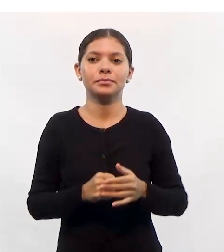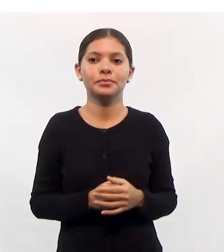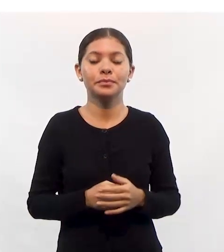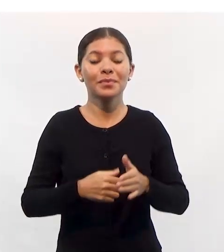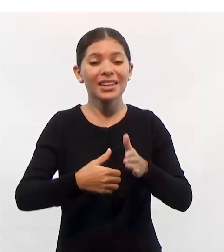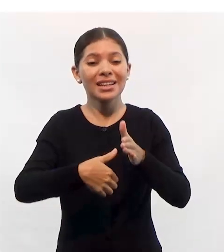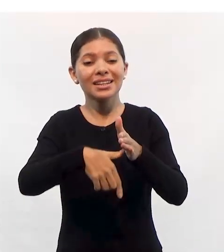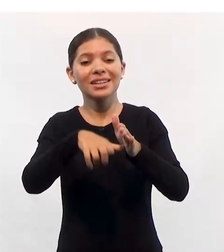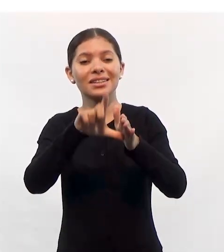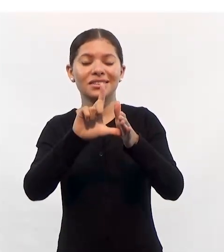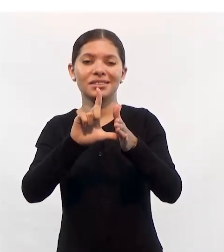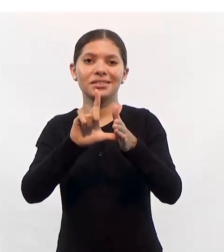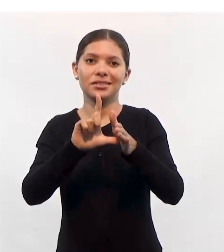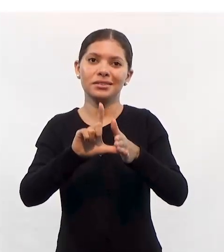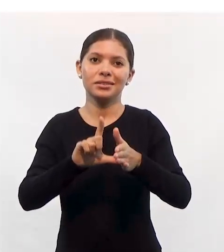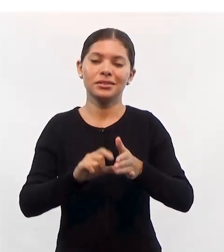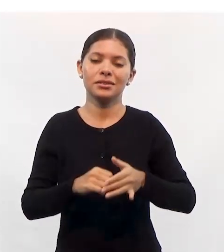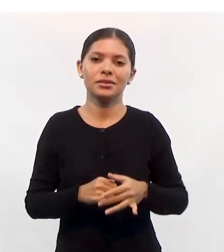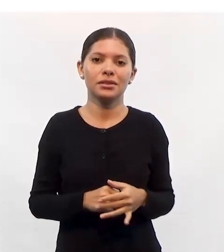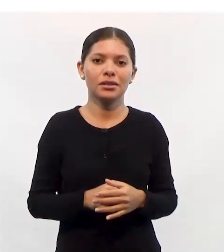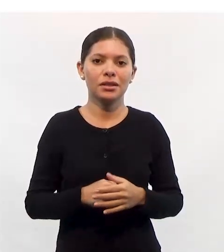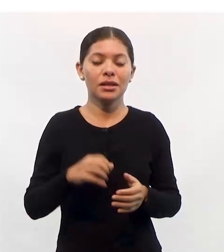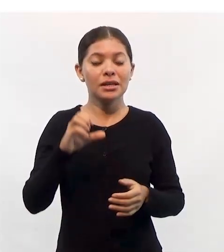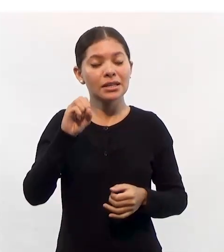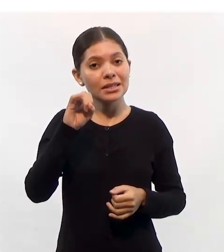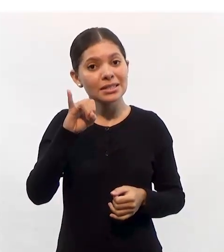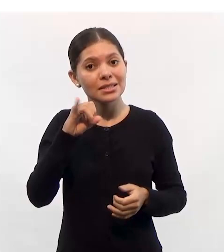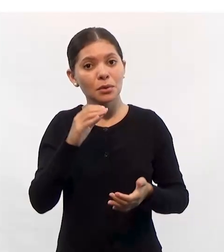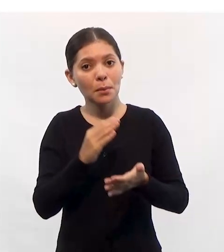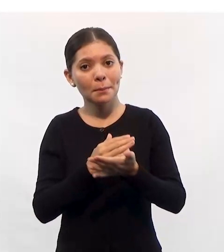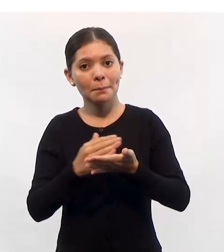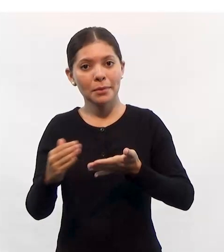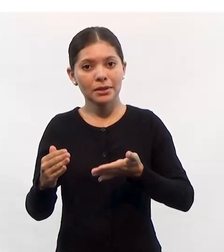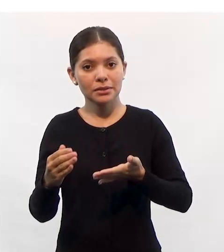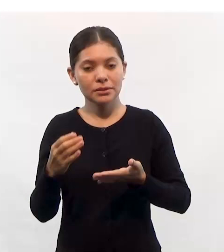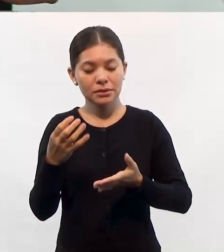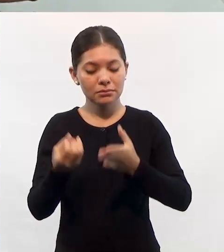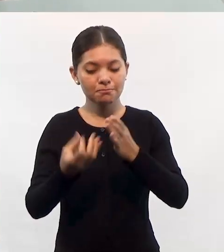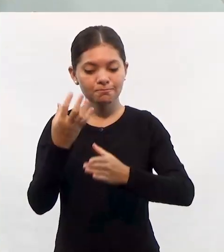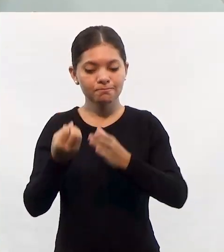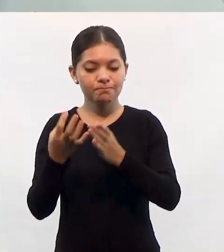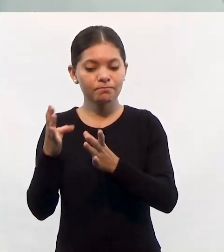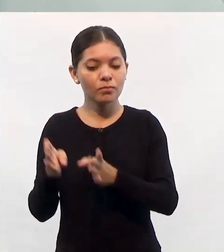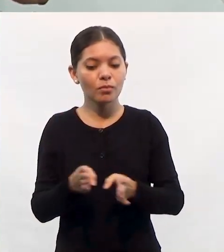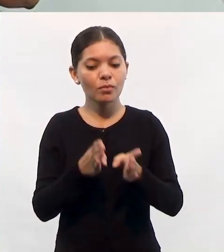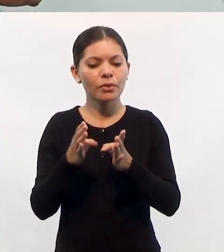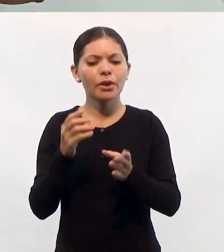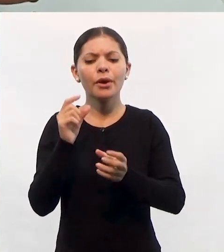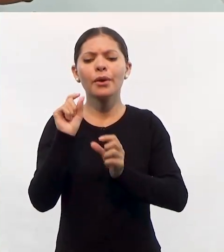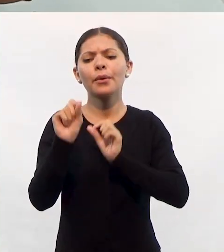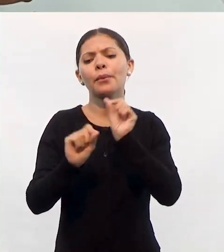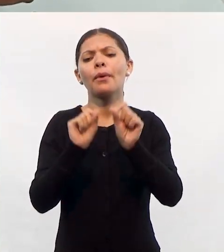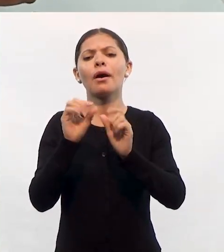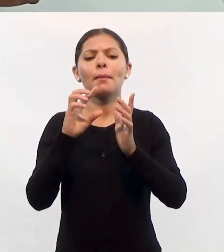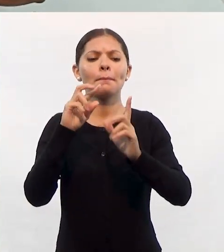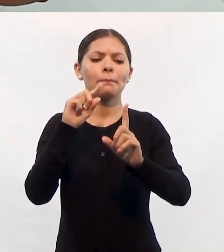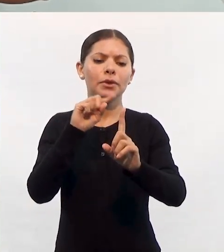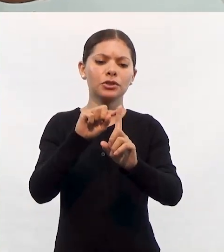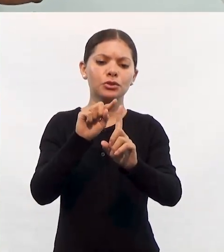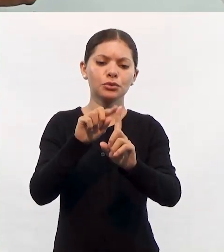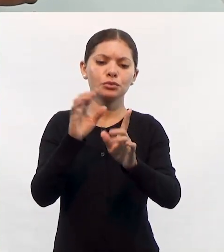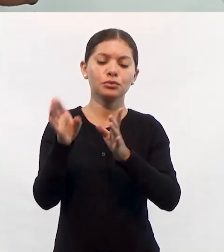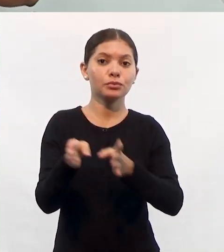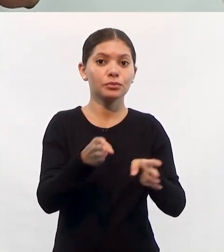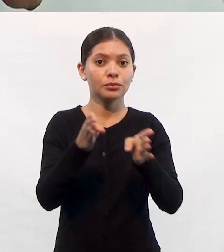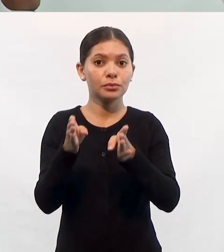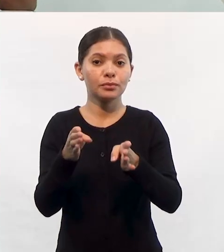antes é que se comece uma produção Quais são os objetivos dessa produção